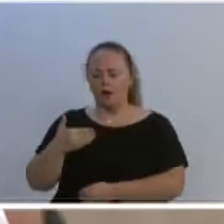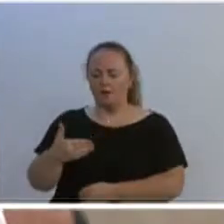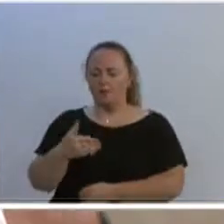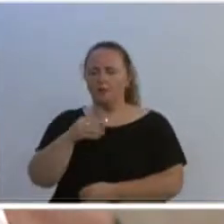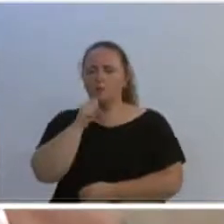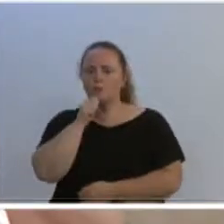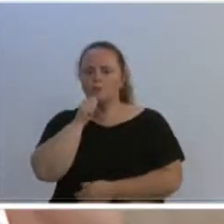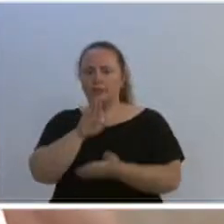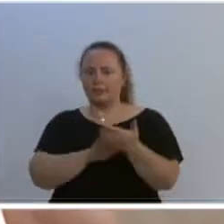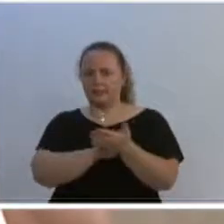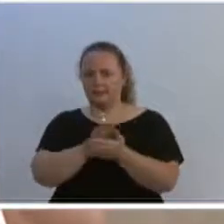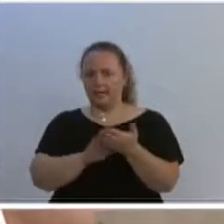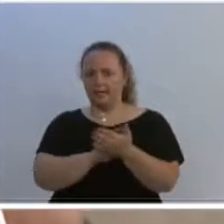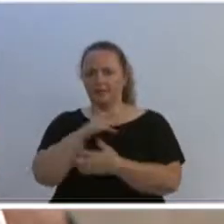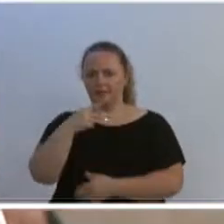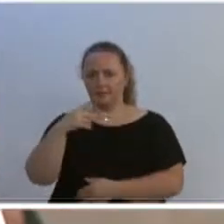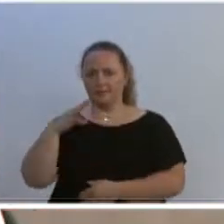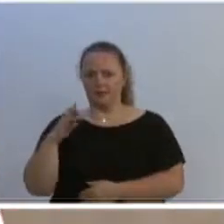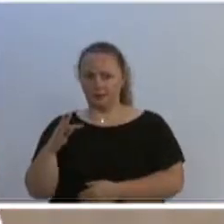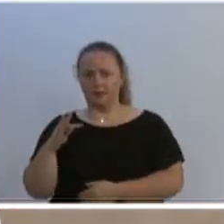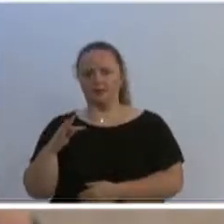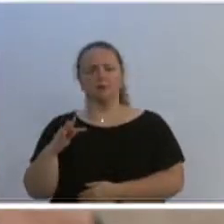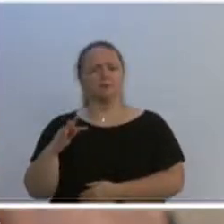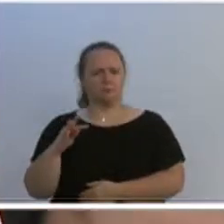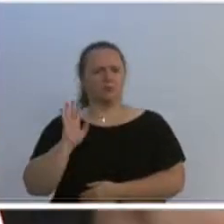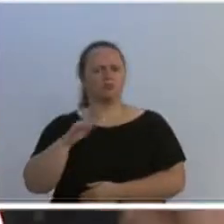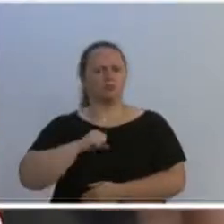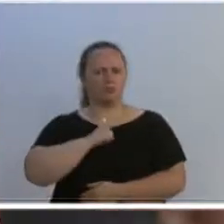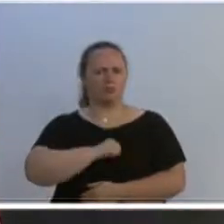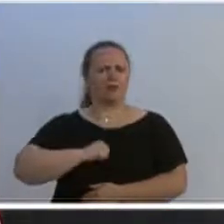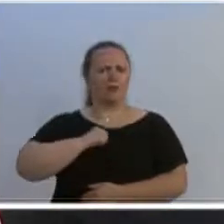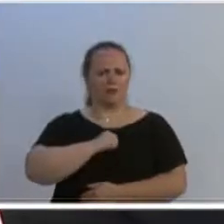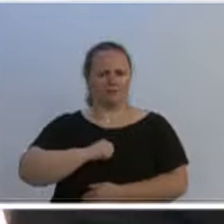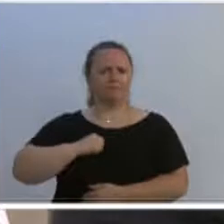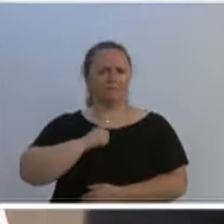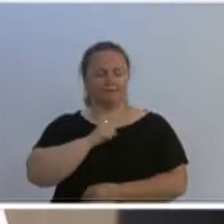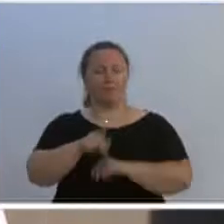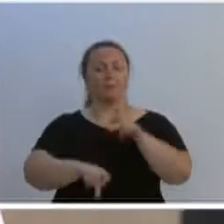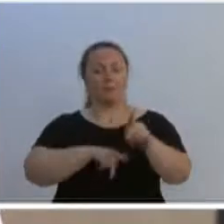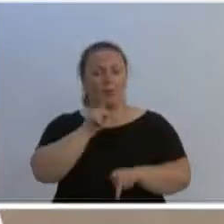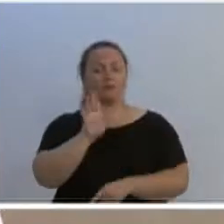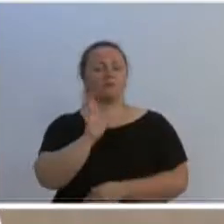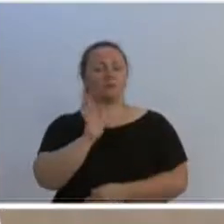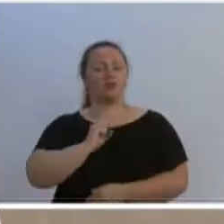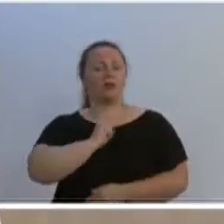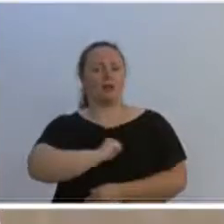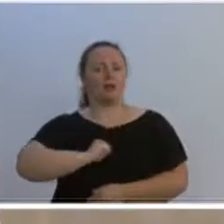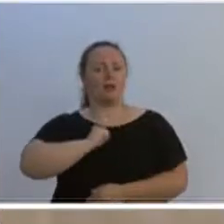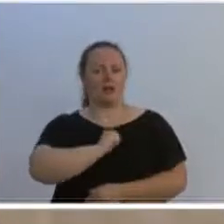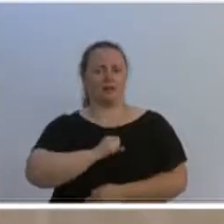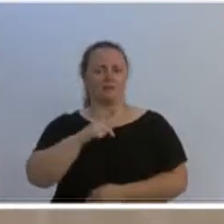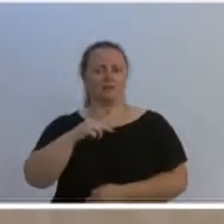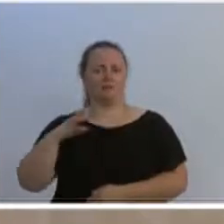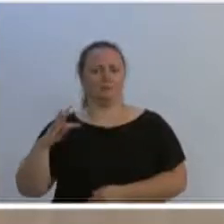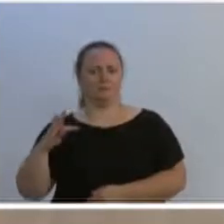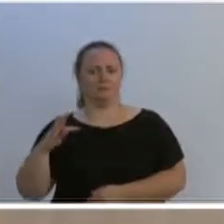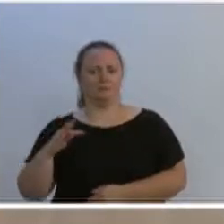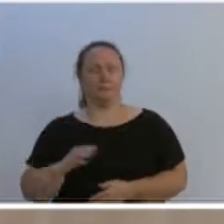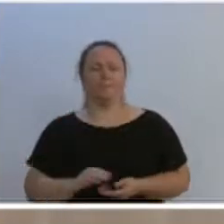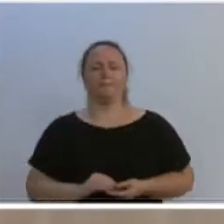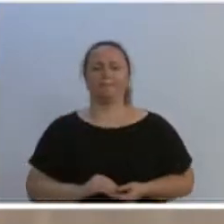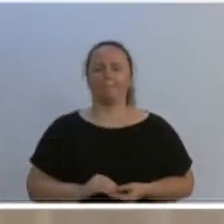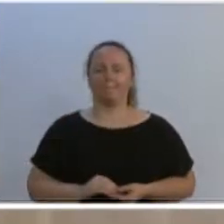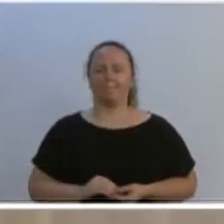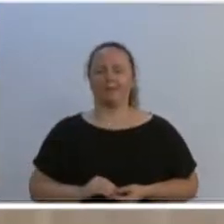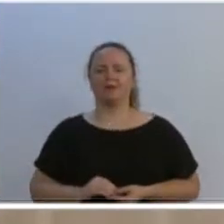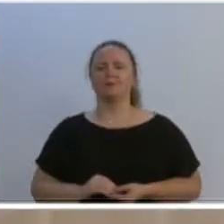dos Trabalhadores. Eu encerro, o vereador Marcelo Lazzarini, dizendo que quem disse que, tirando uma presidenta eleita,